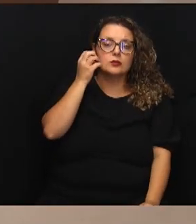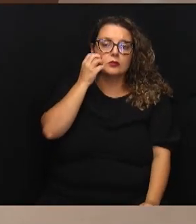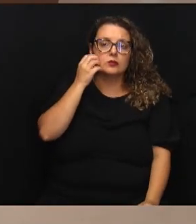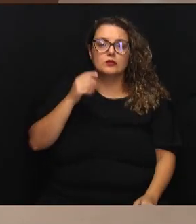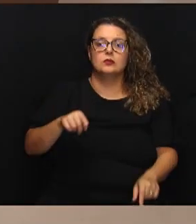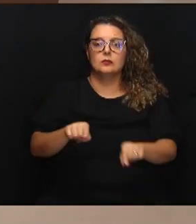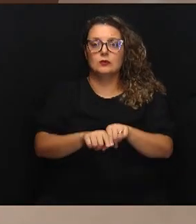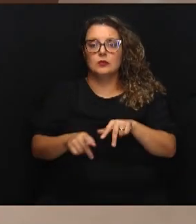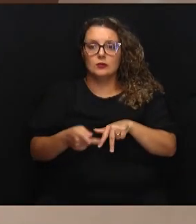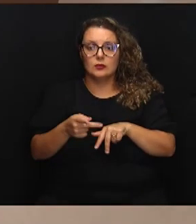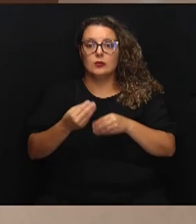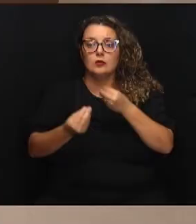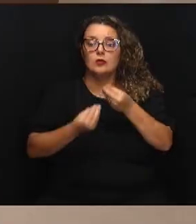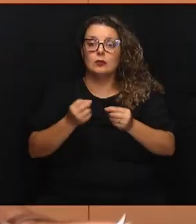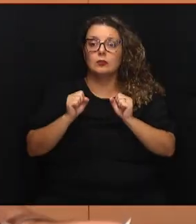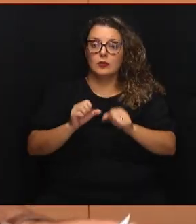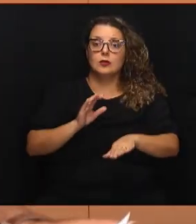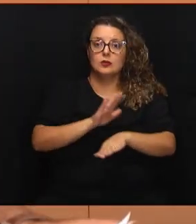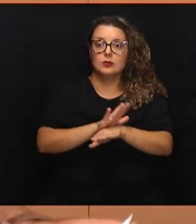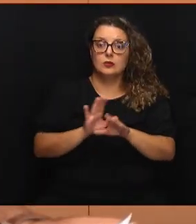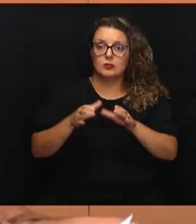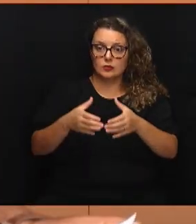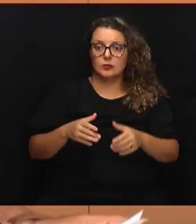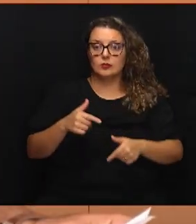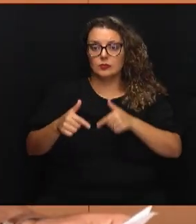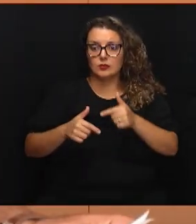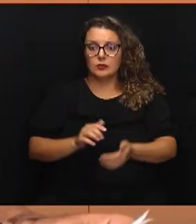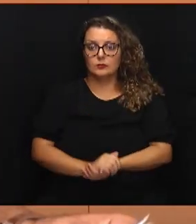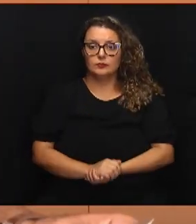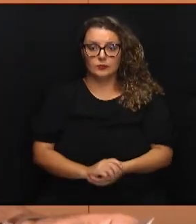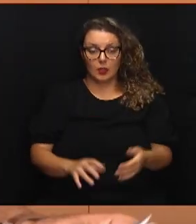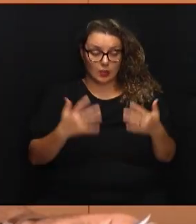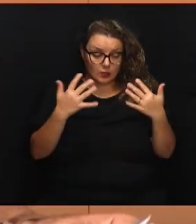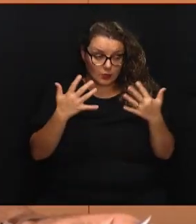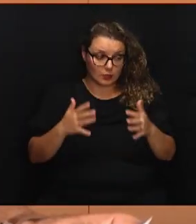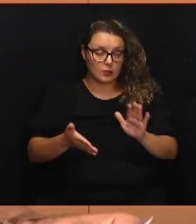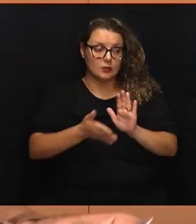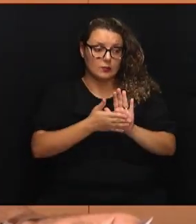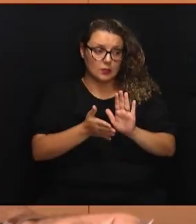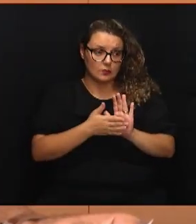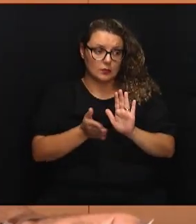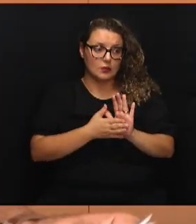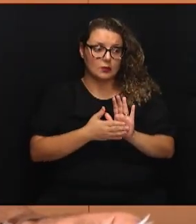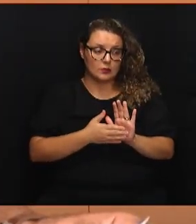falou como pode ajudar o grupo de trabalho. Parabenizar mais uma vez pela proposta.